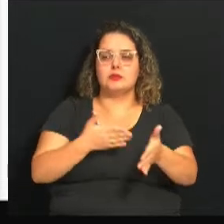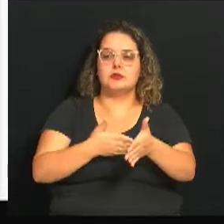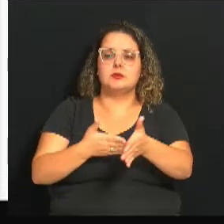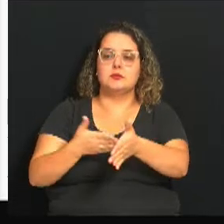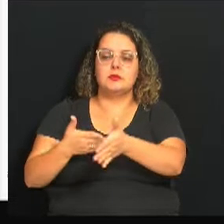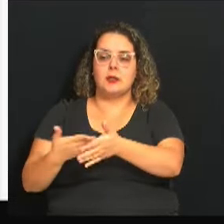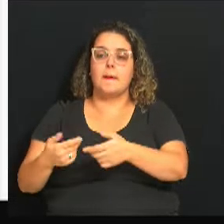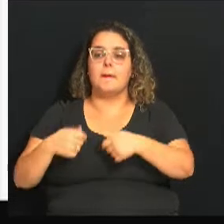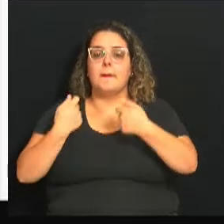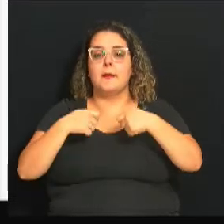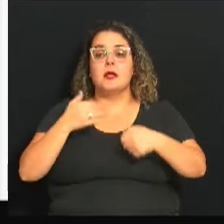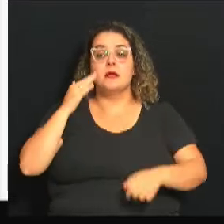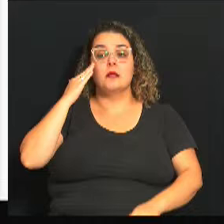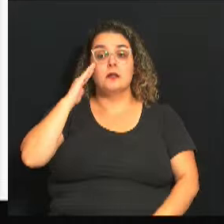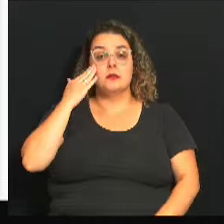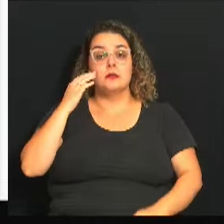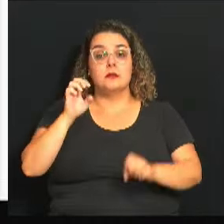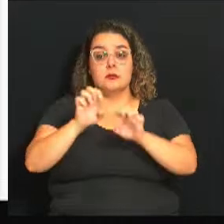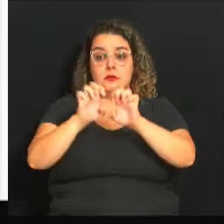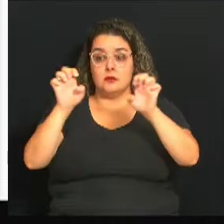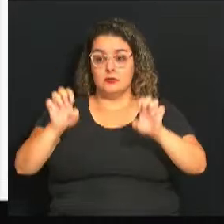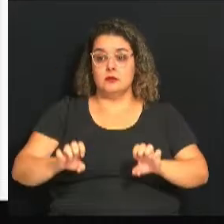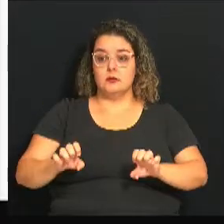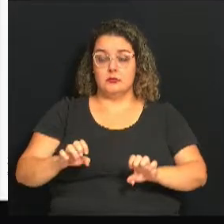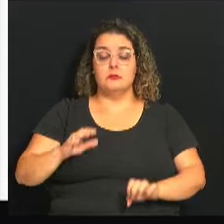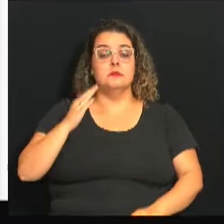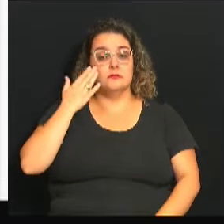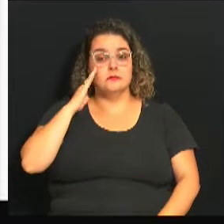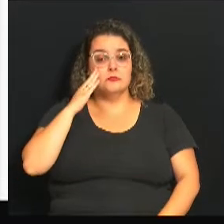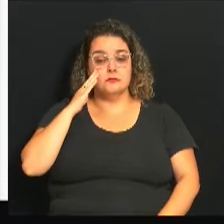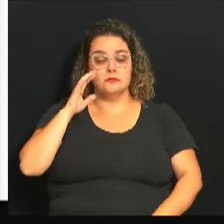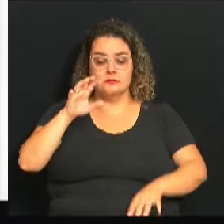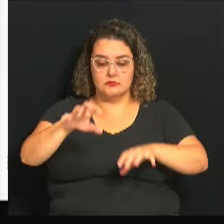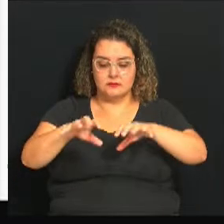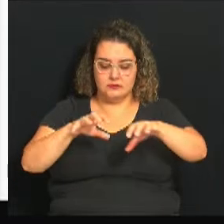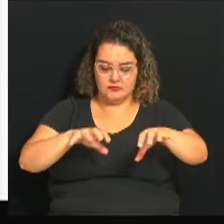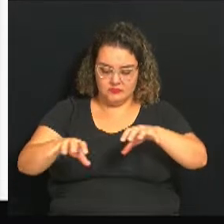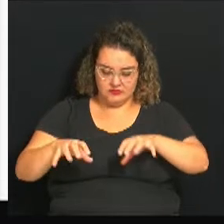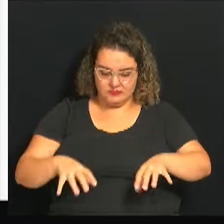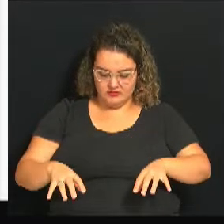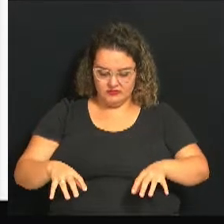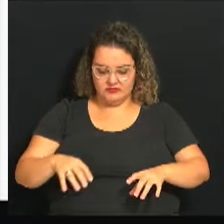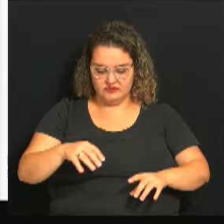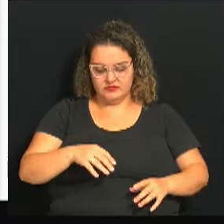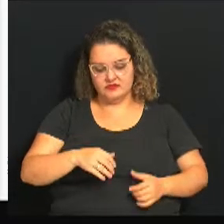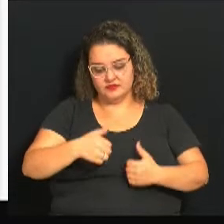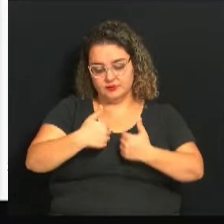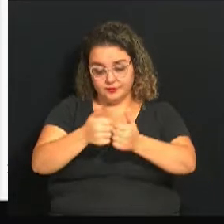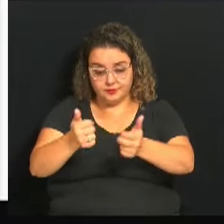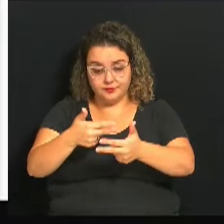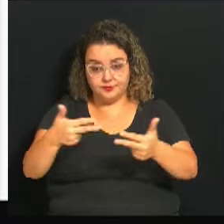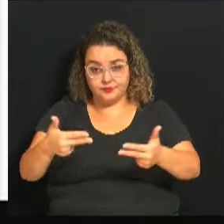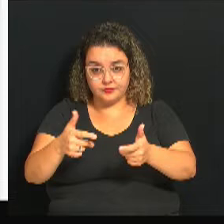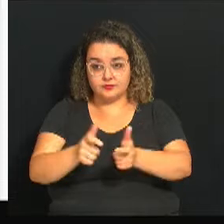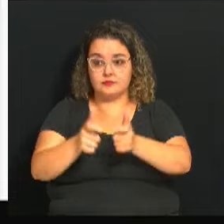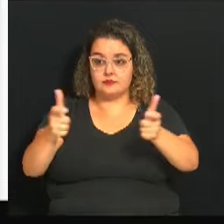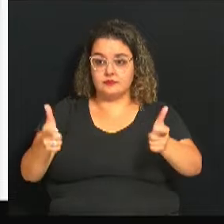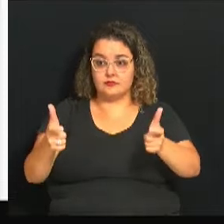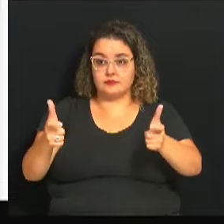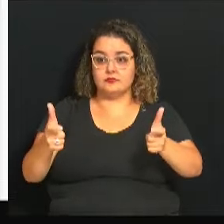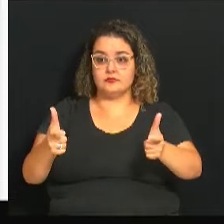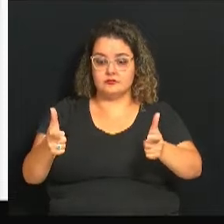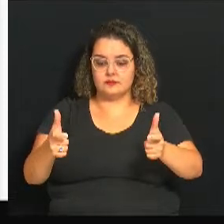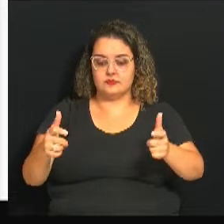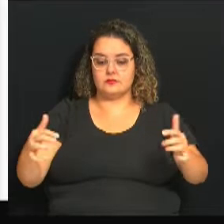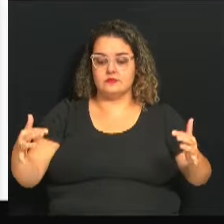preciso a gente entender essa estrutura para a gente poder mapear onde estão as linhas de ônibus e onde tem a maior concentração de pessoas, porque essa é uma